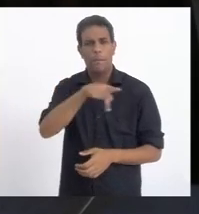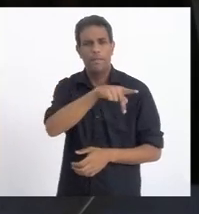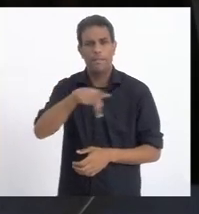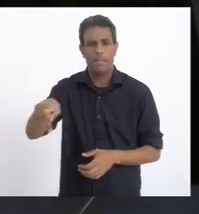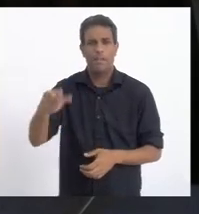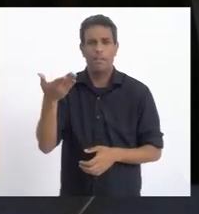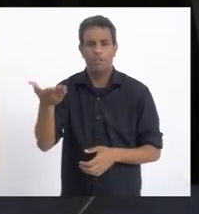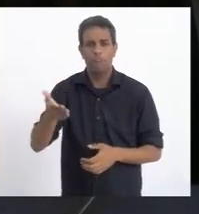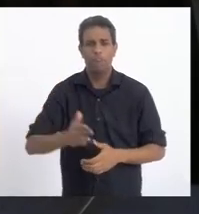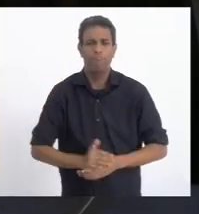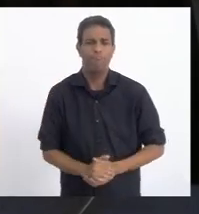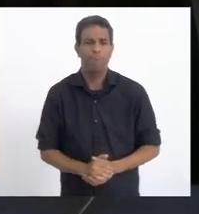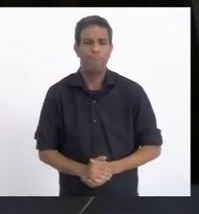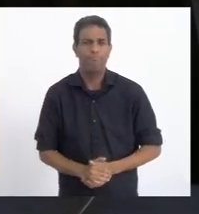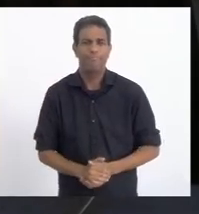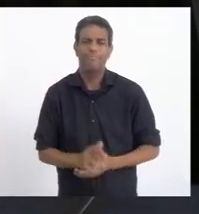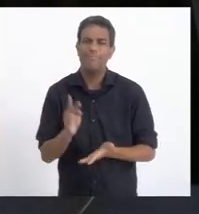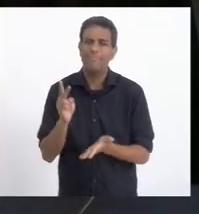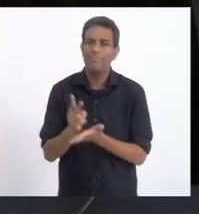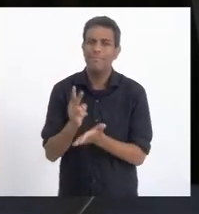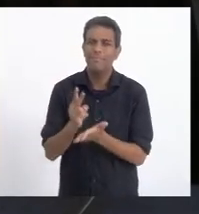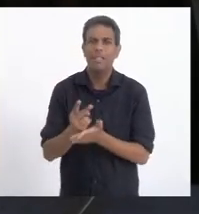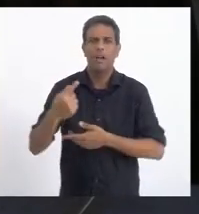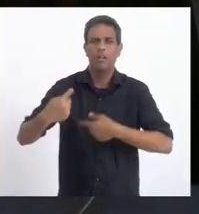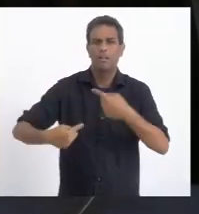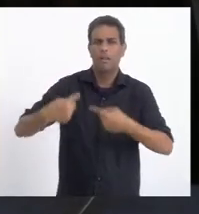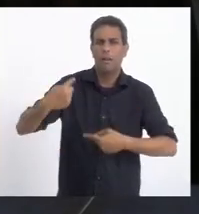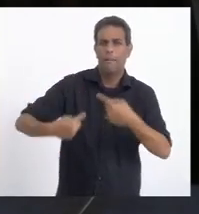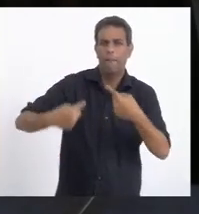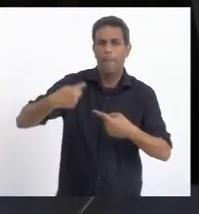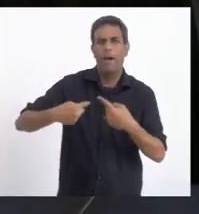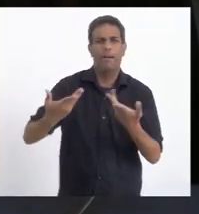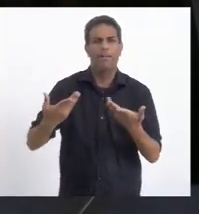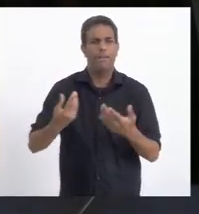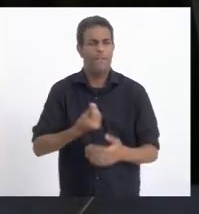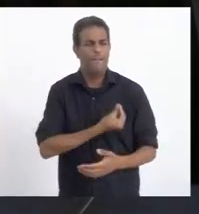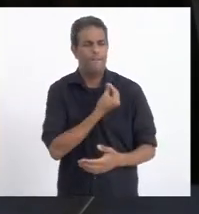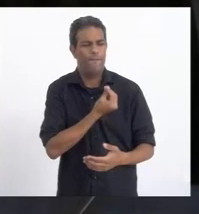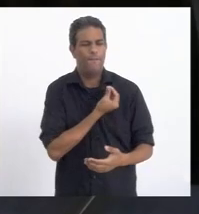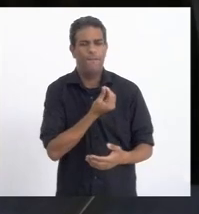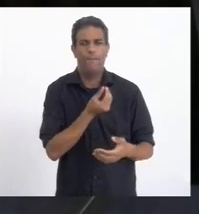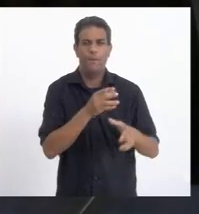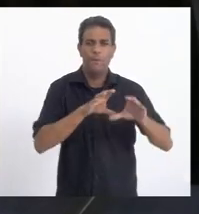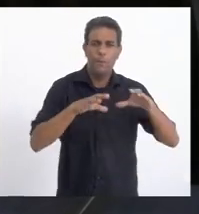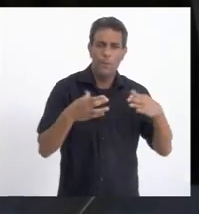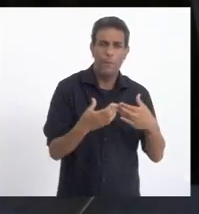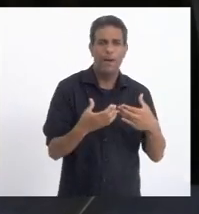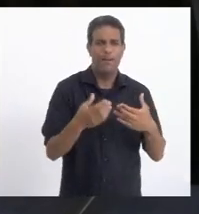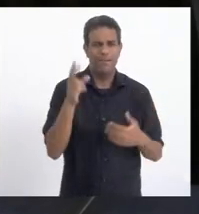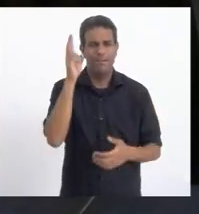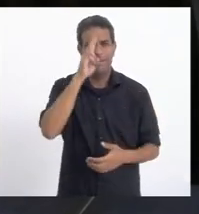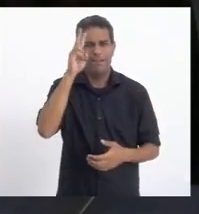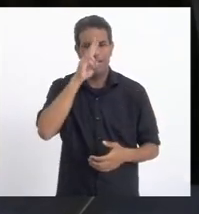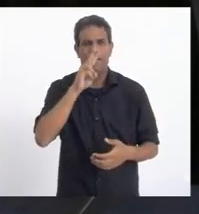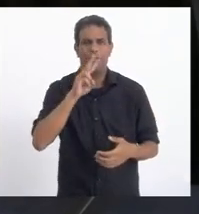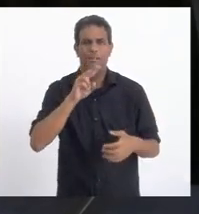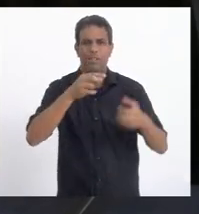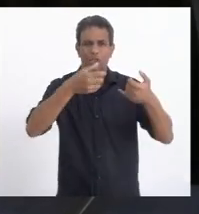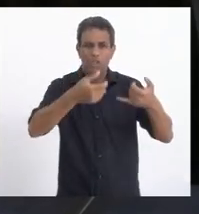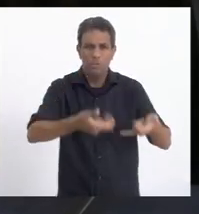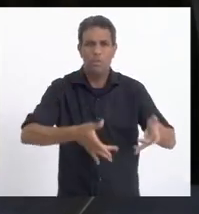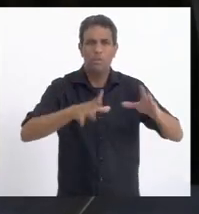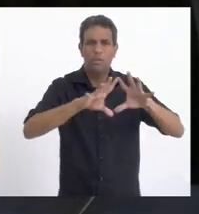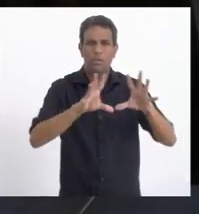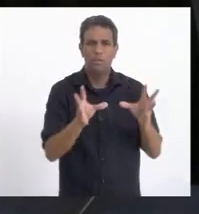presidente que sempre se sujeitam os debate também compareceu até o meu gabinete lá o junto com o Márcio Gualberto né deu uma verdadeira